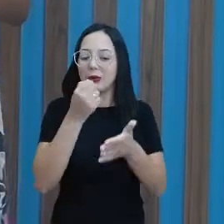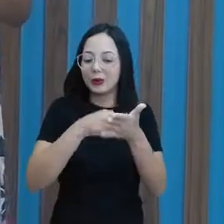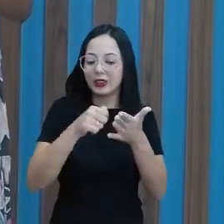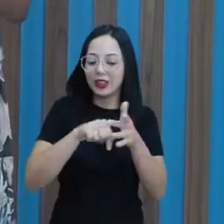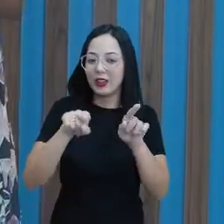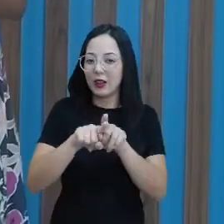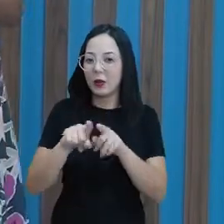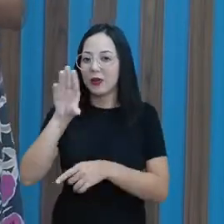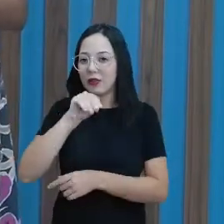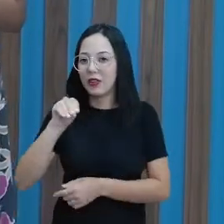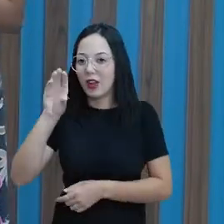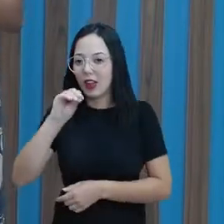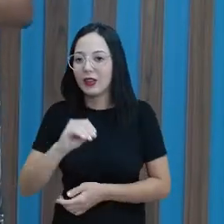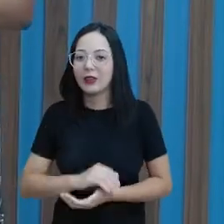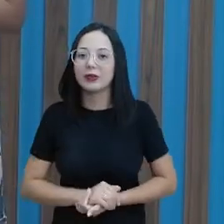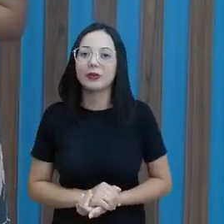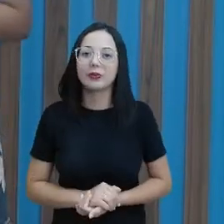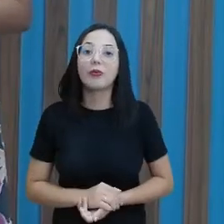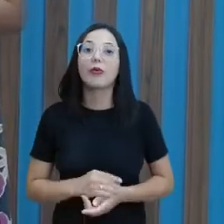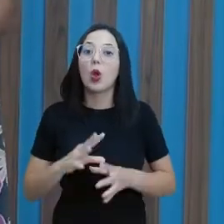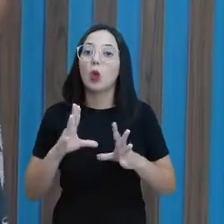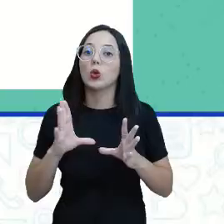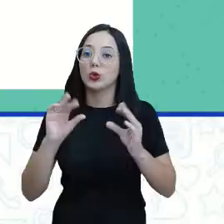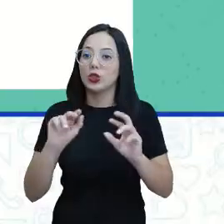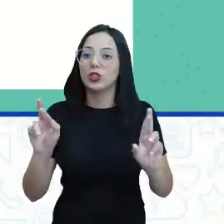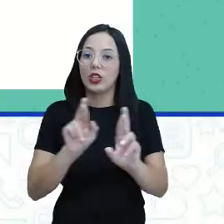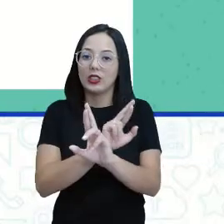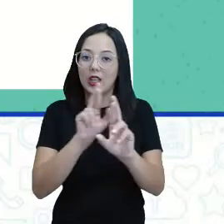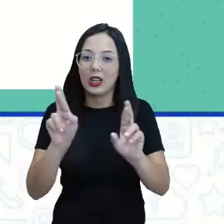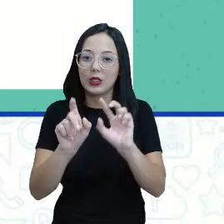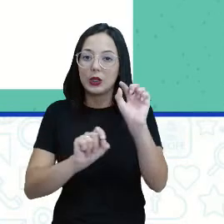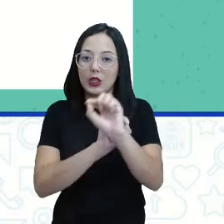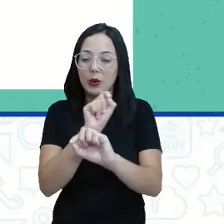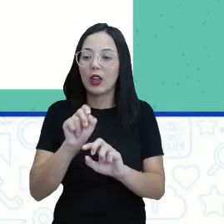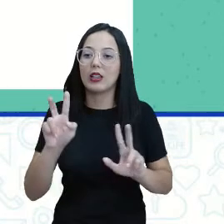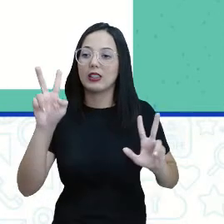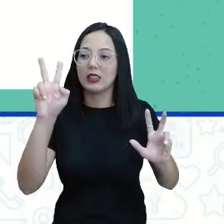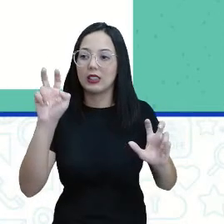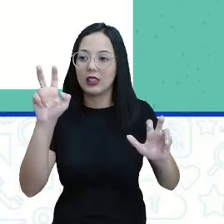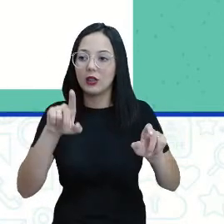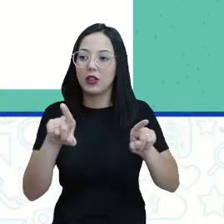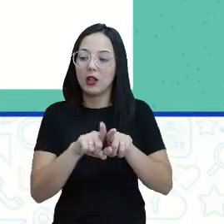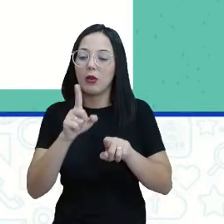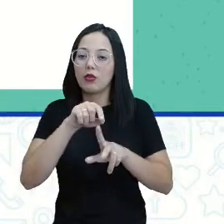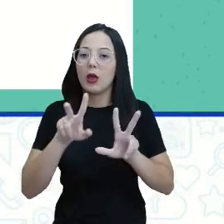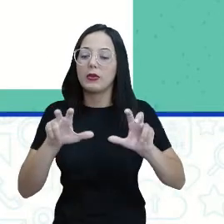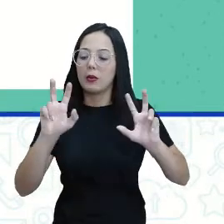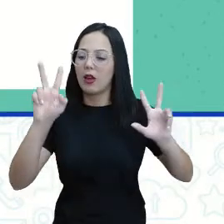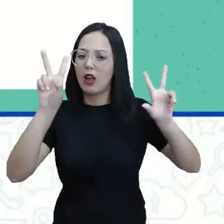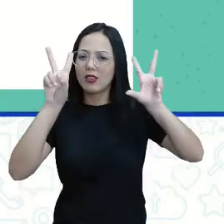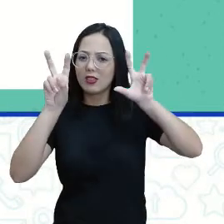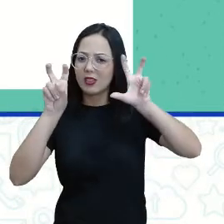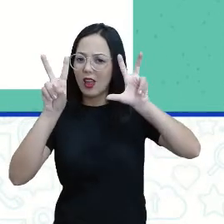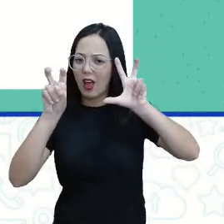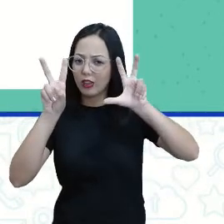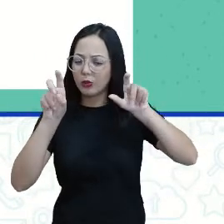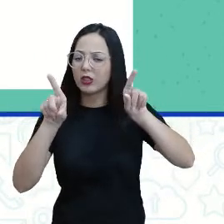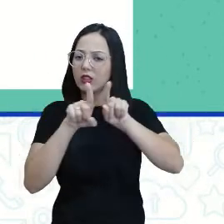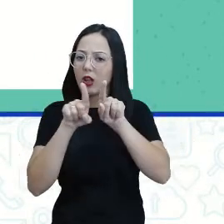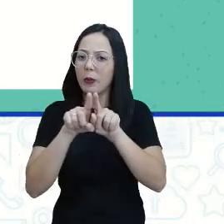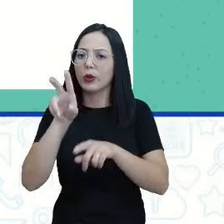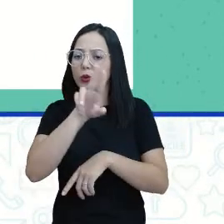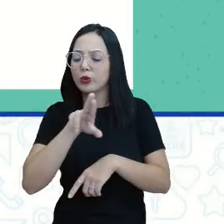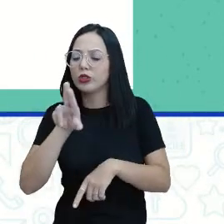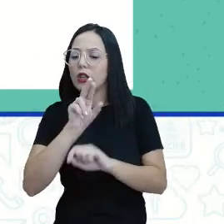Ó. Segundo o Butler, dois pontos, todas as relações são relações de poder. E aí, observem que as aspas, elas também são usadas